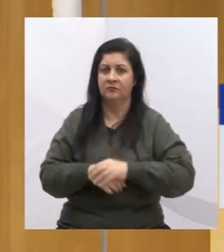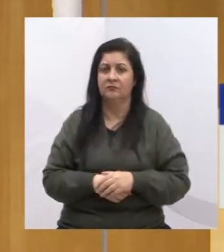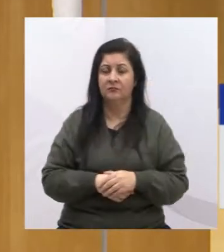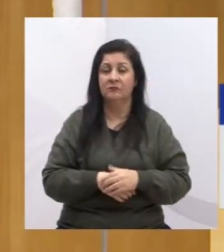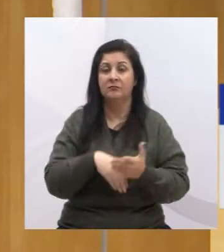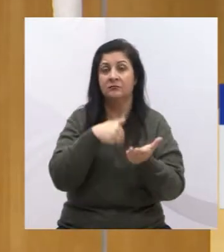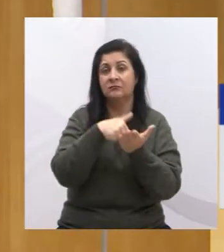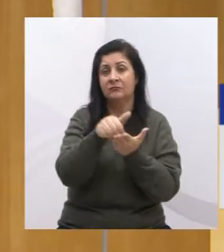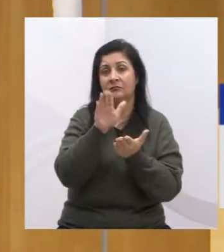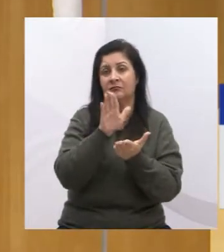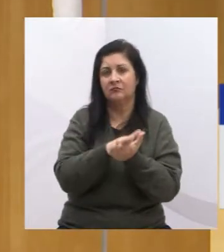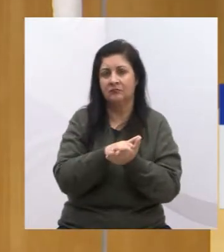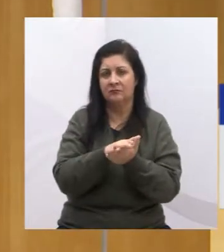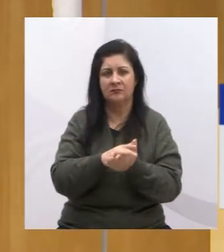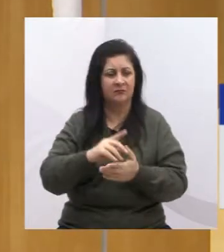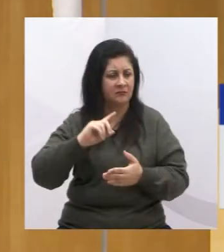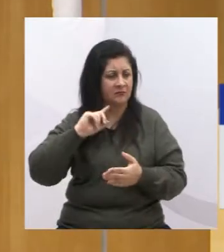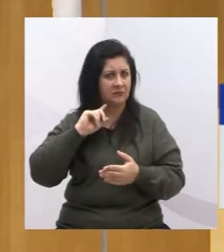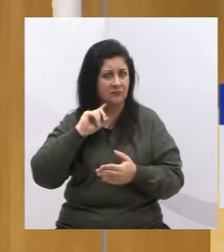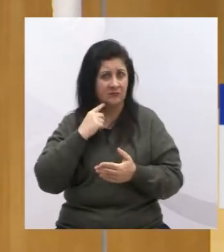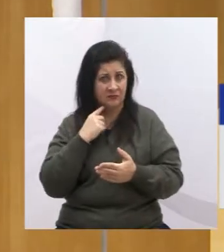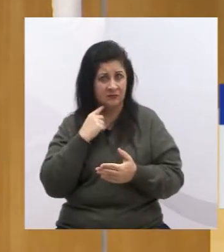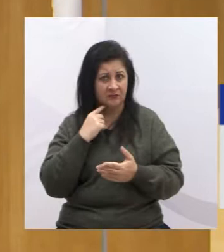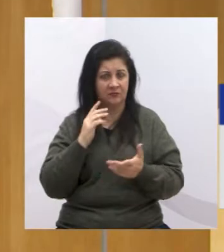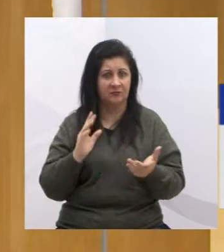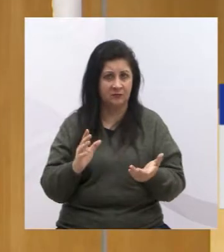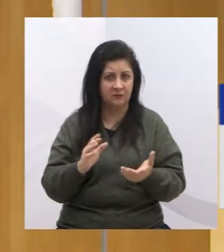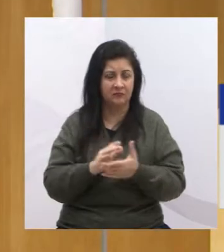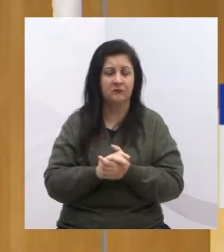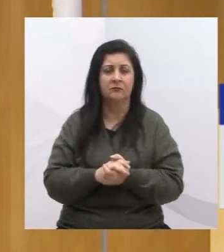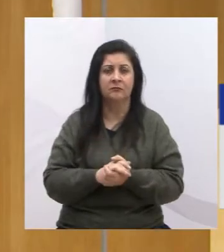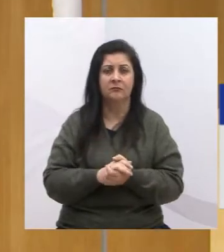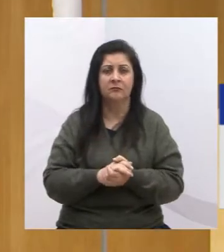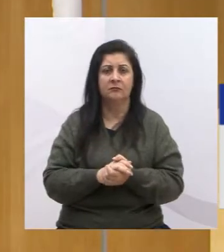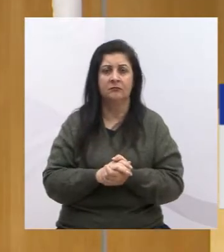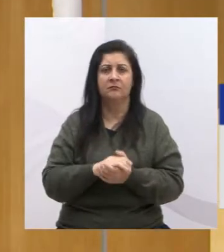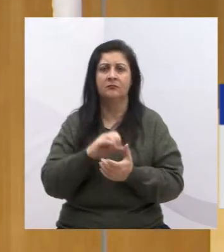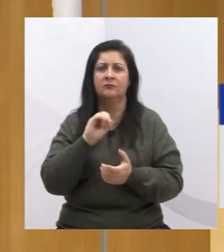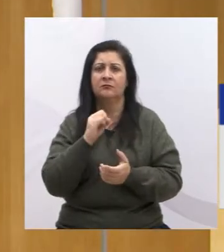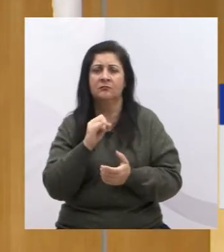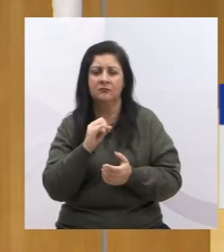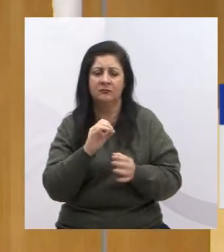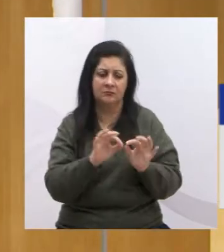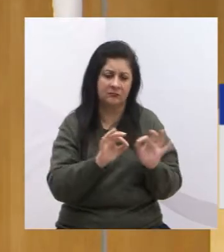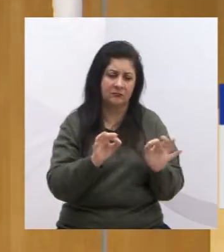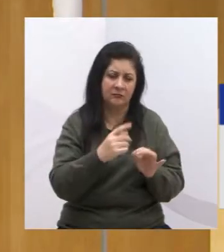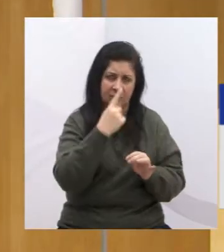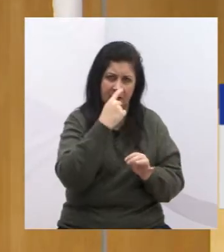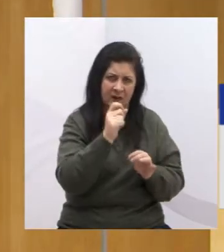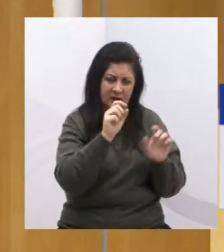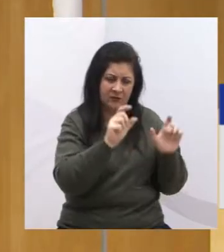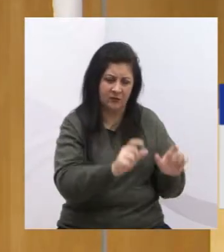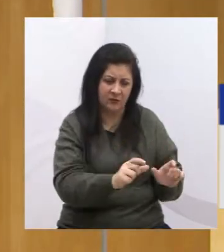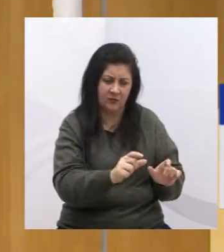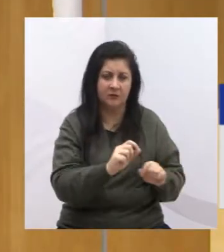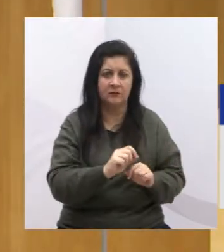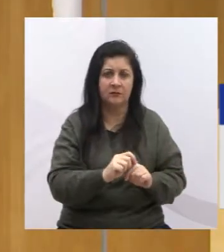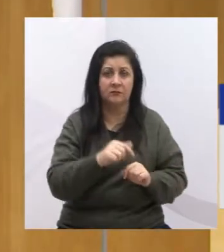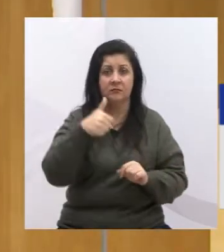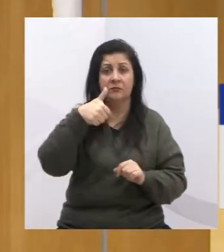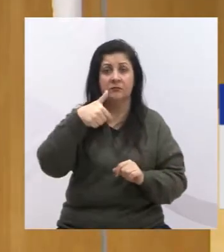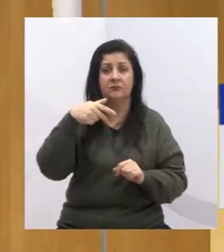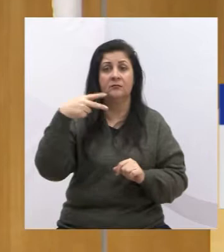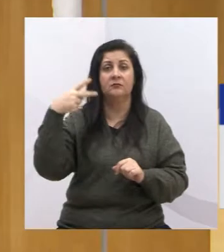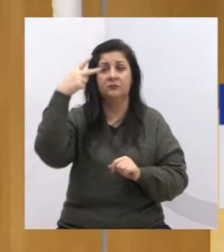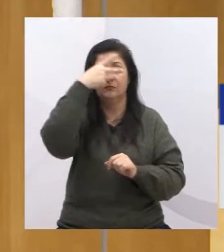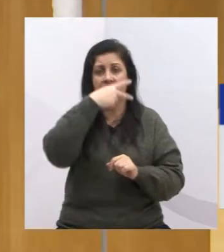multa, o cara sujou a multa de primeira? Não. Nos casos leves de descartes, eles terão 72 horas para reparar